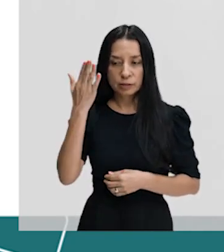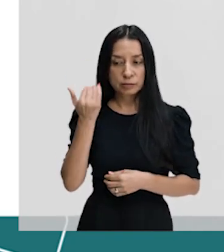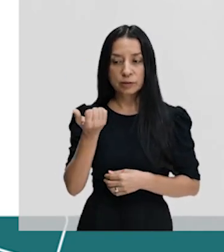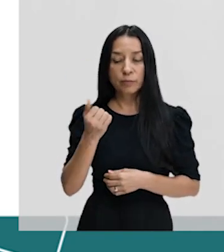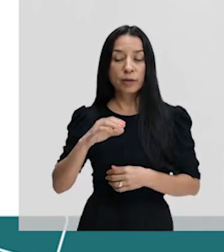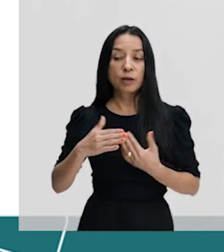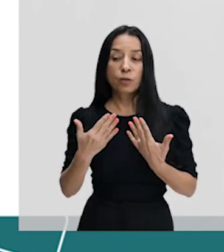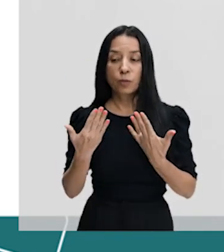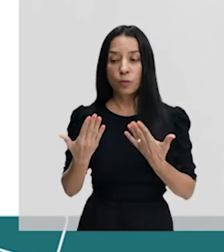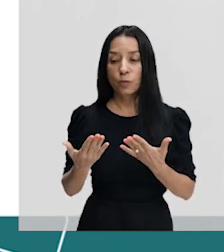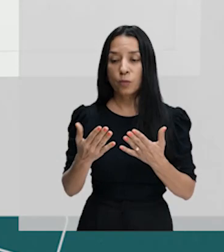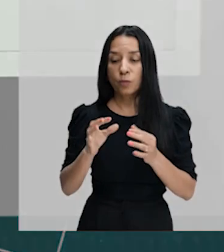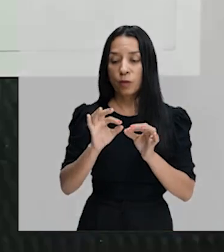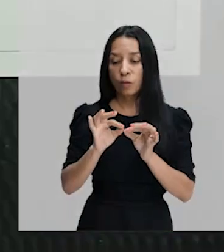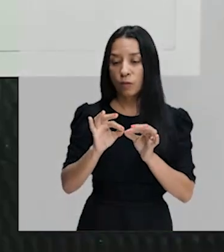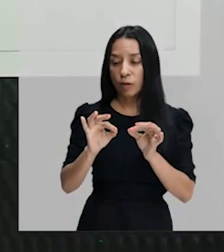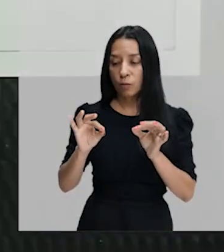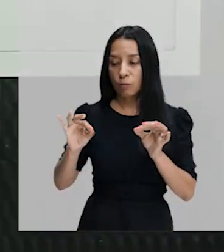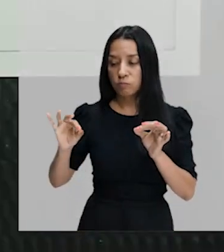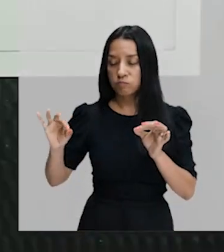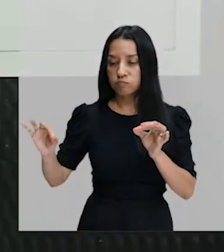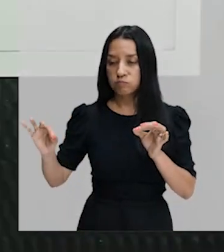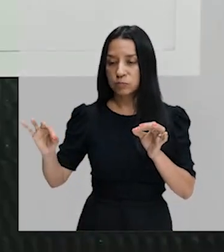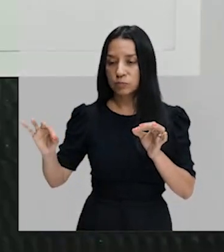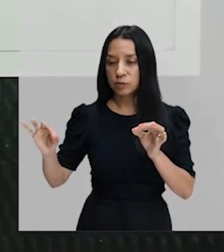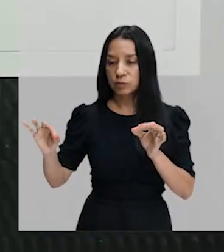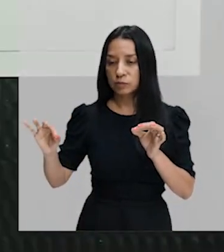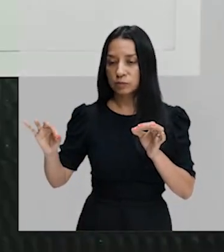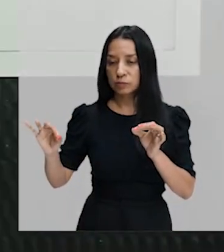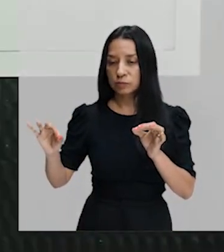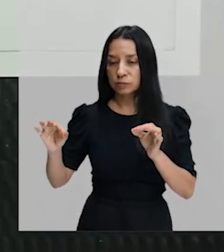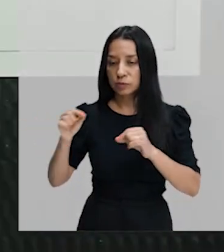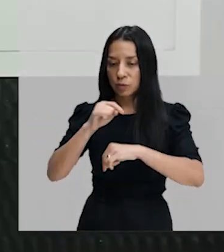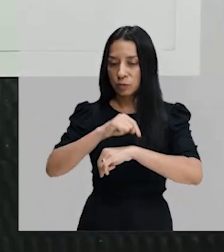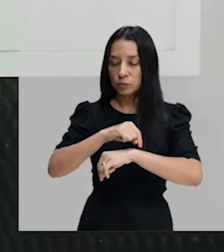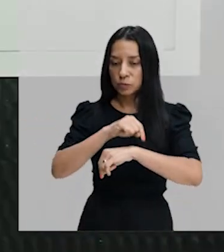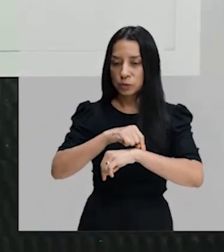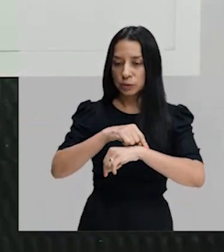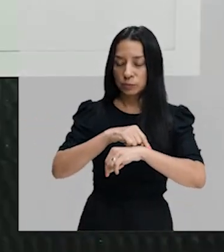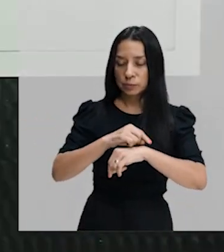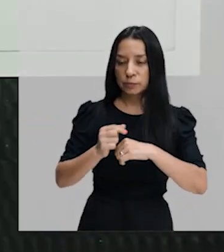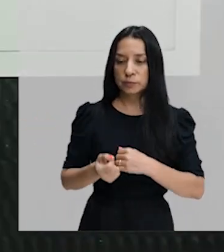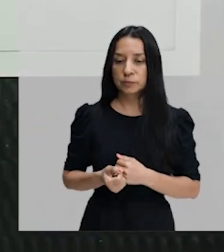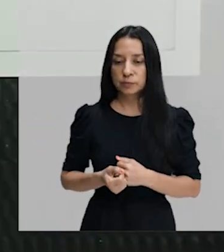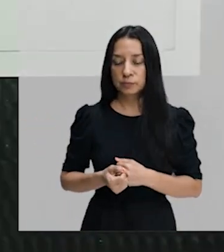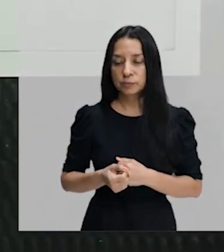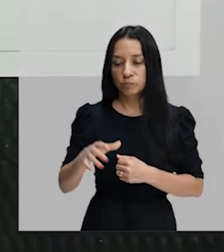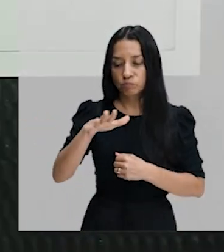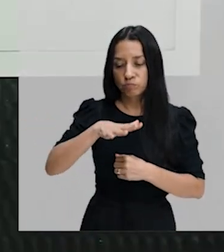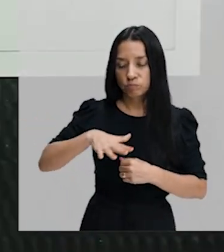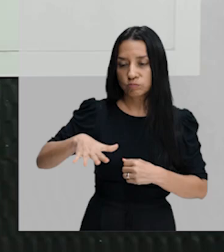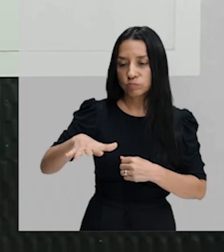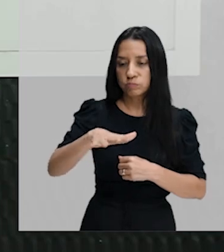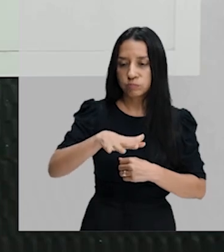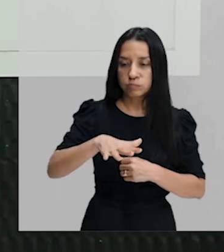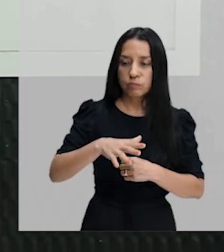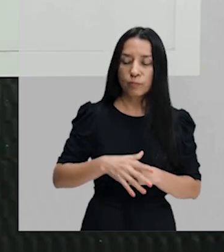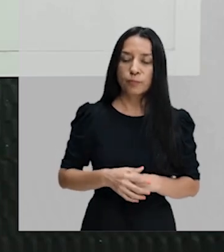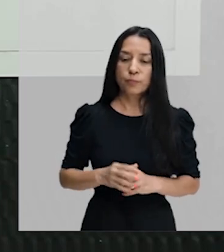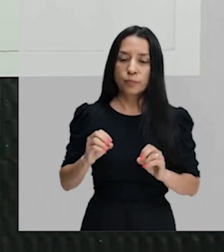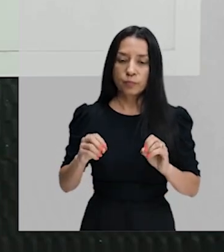qual é o comprimento de onda né o intervalo aí né de comprimento de onda no ar tá